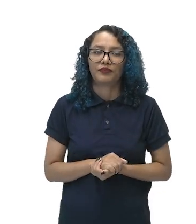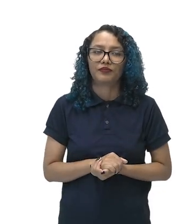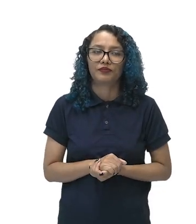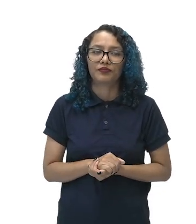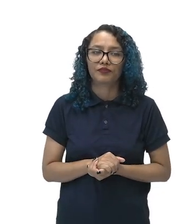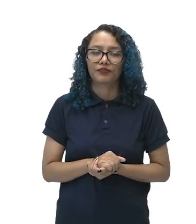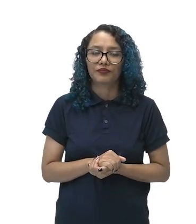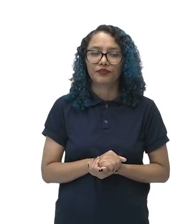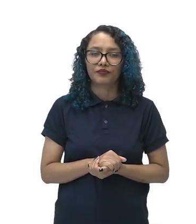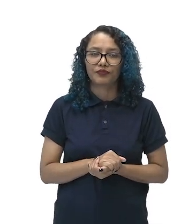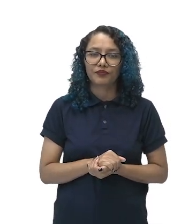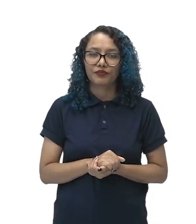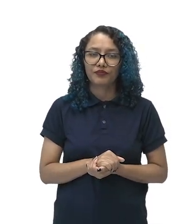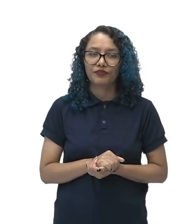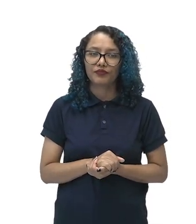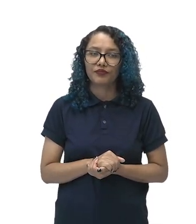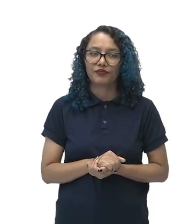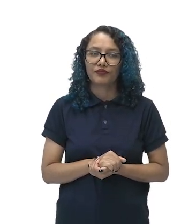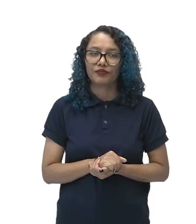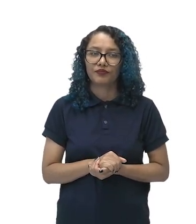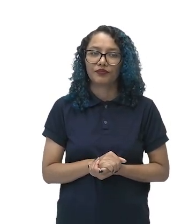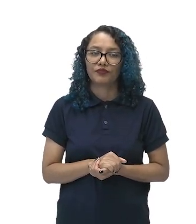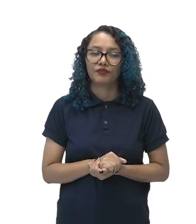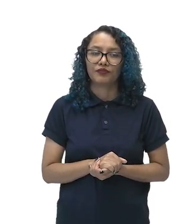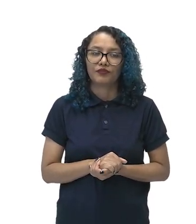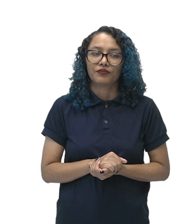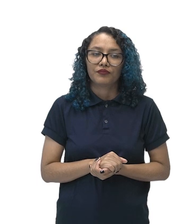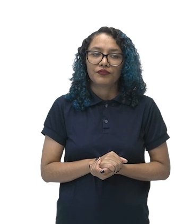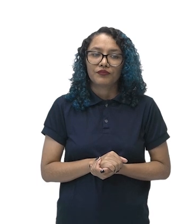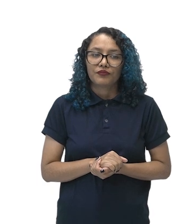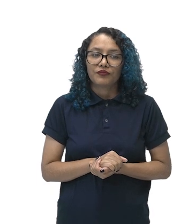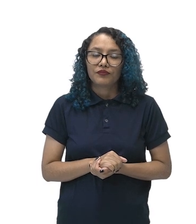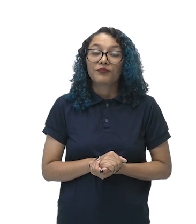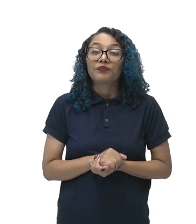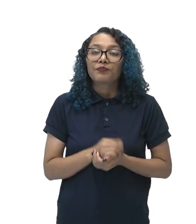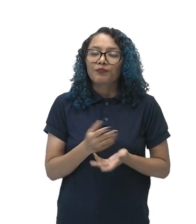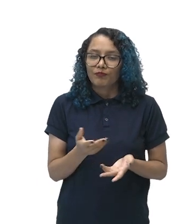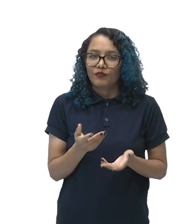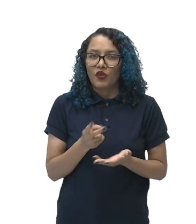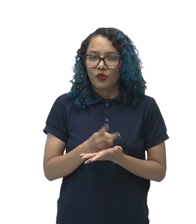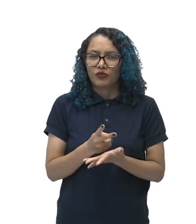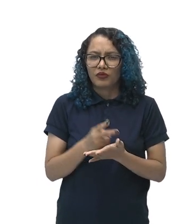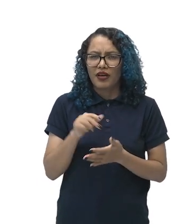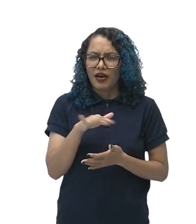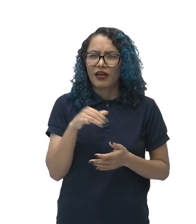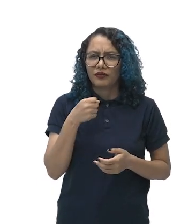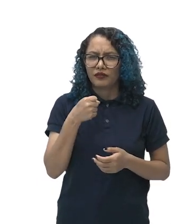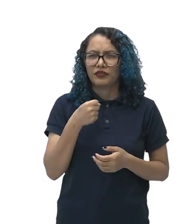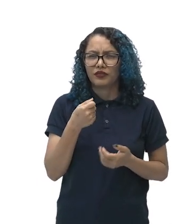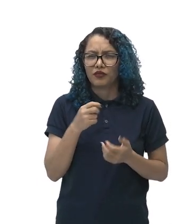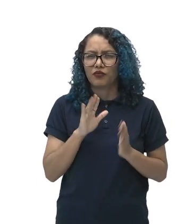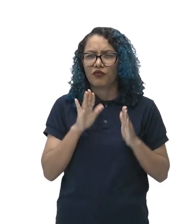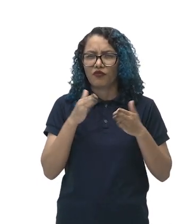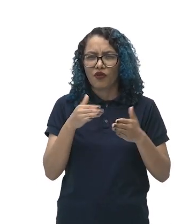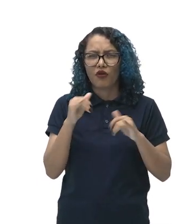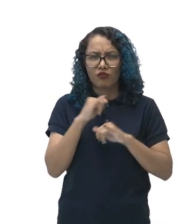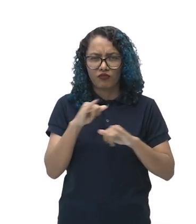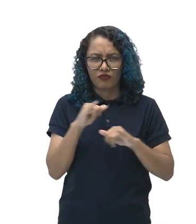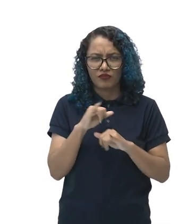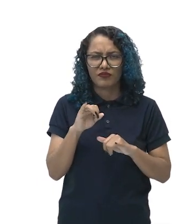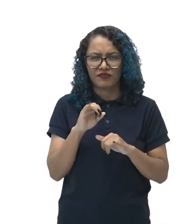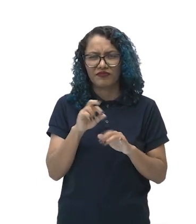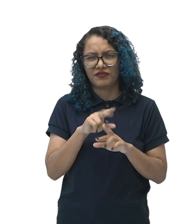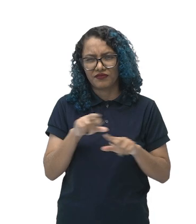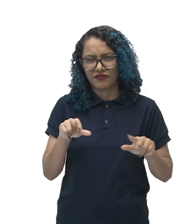só. O gênero, já que eu estou falando aqui com vocês sobre esse campo jornalístico que busca noticiar, informar e